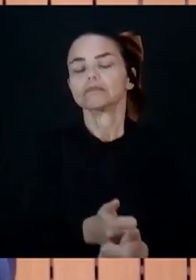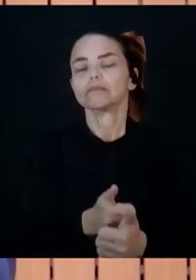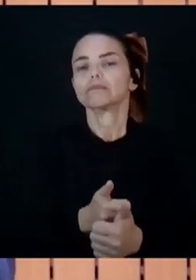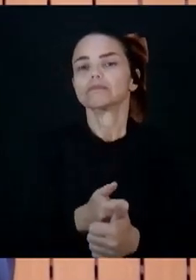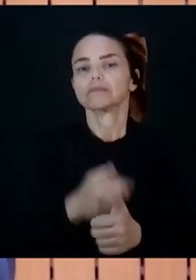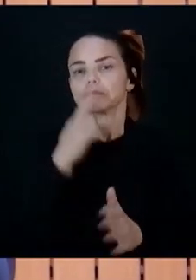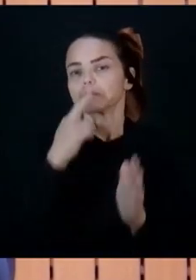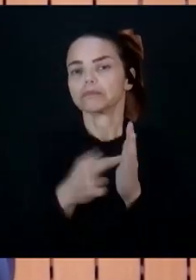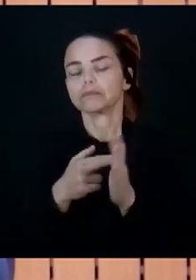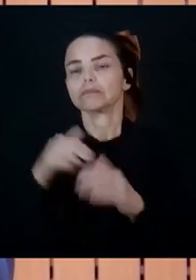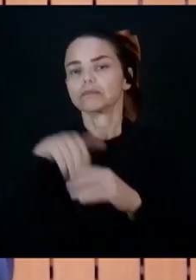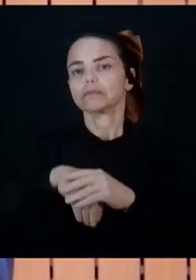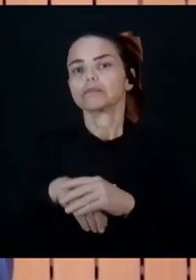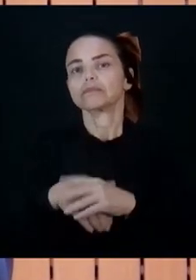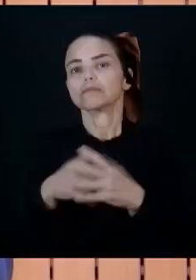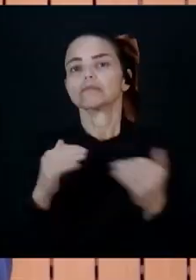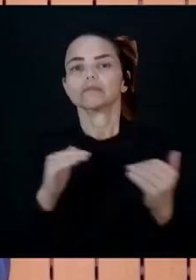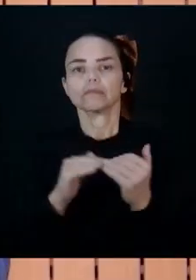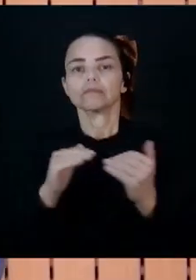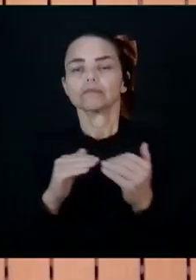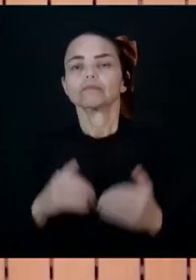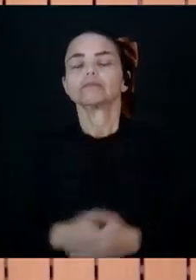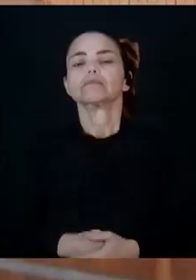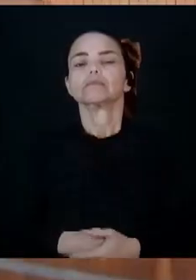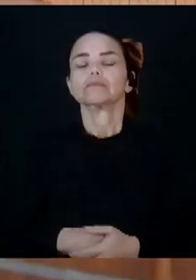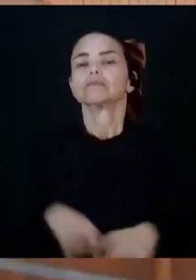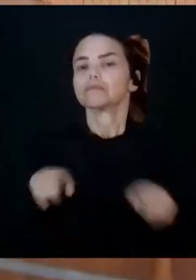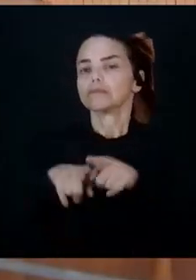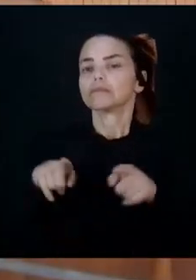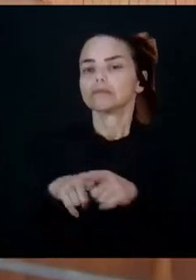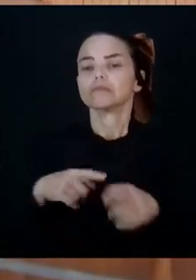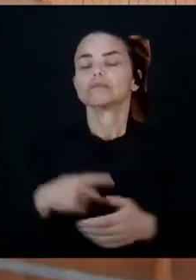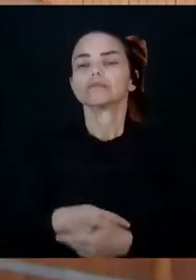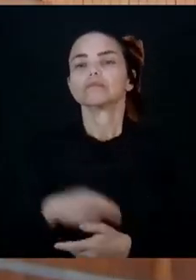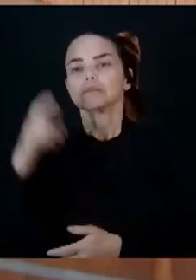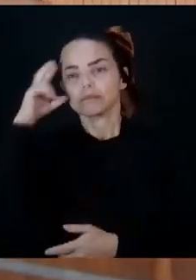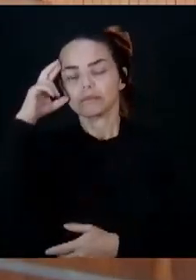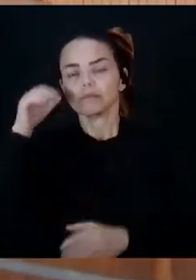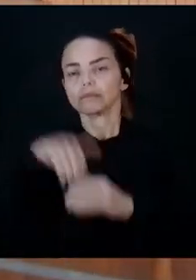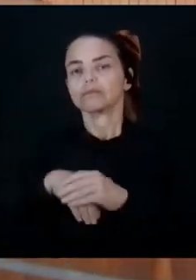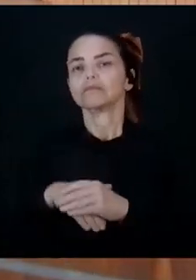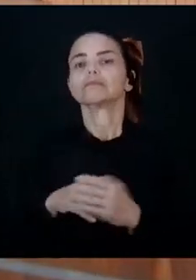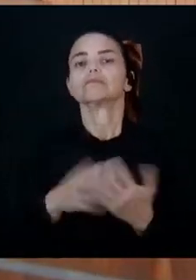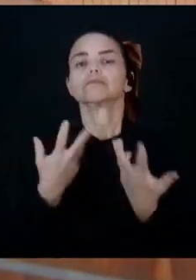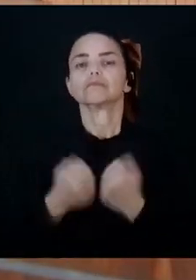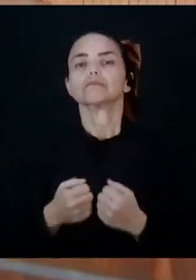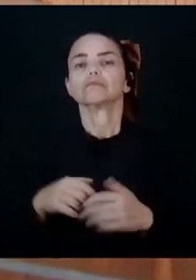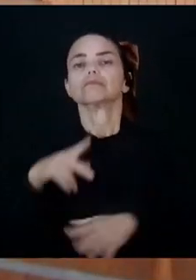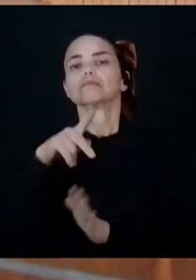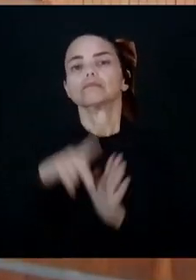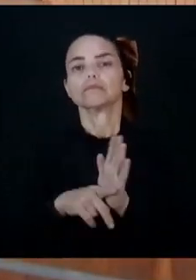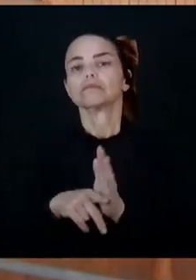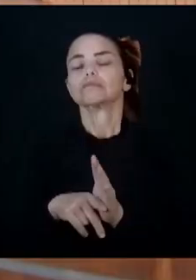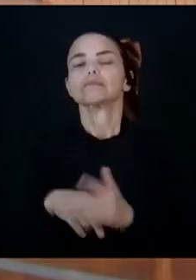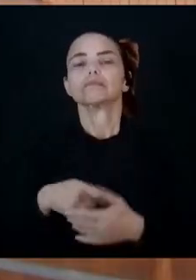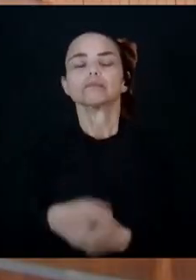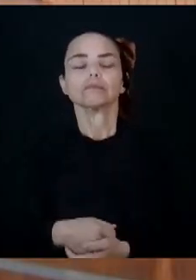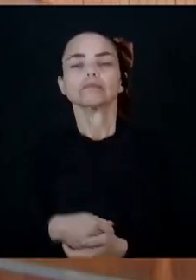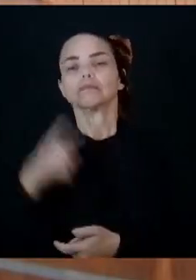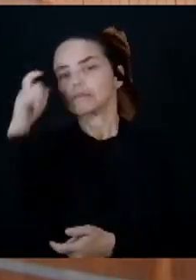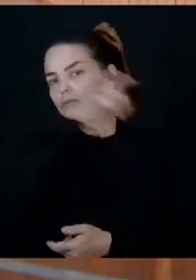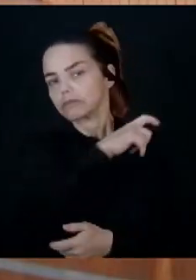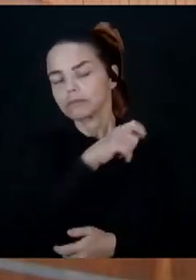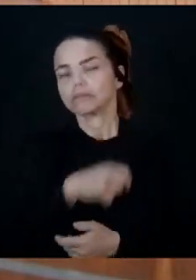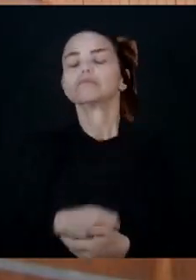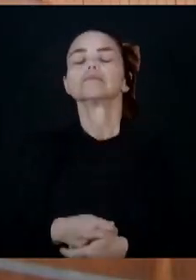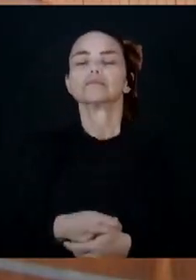favorável. Eu também, vereador Carlinhos, voto favorável ao projeto. Como você disse, é difícil você segmentar, né?